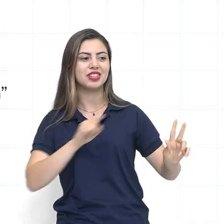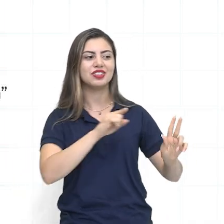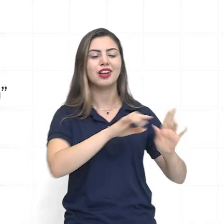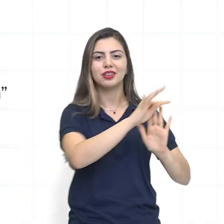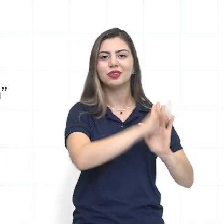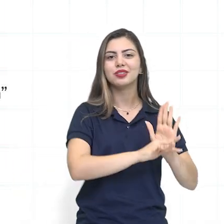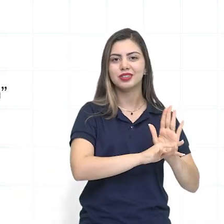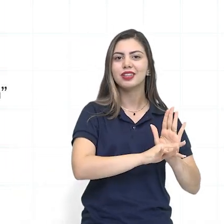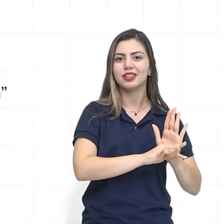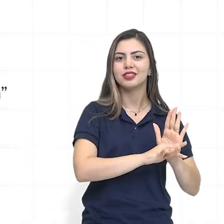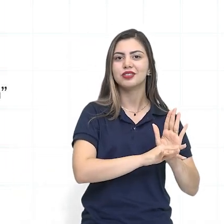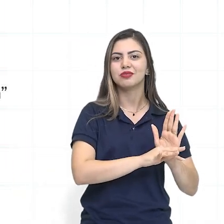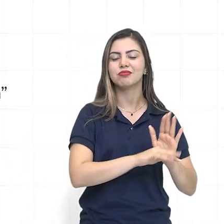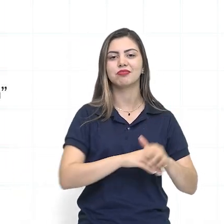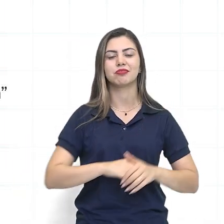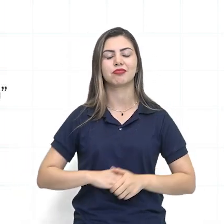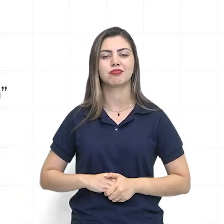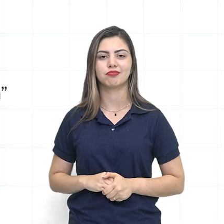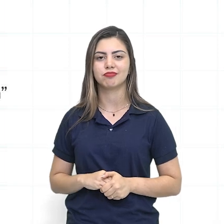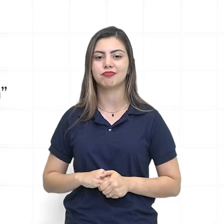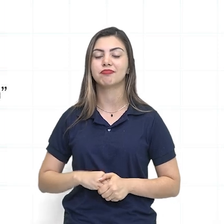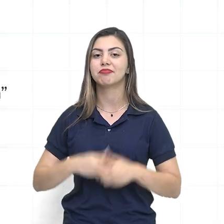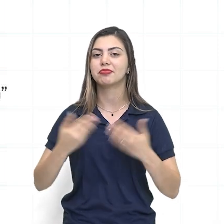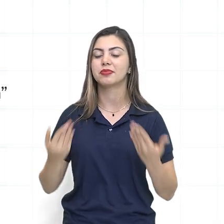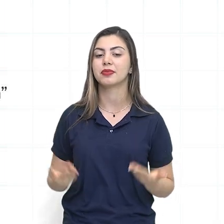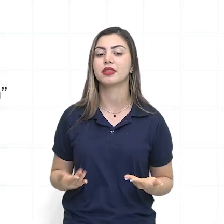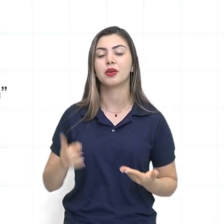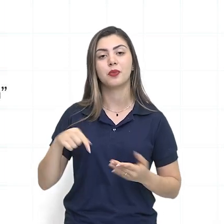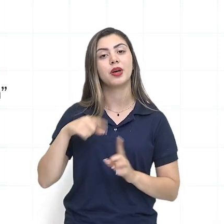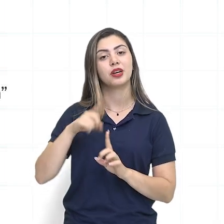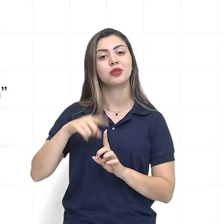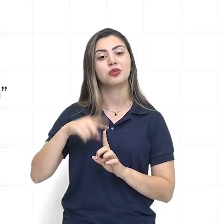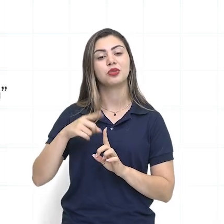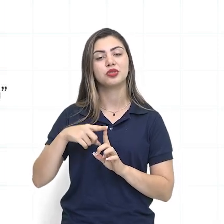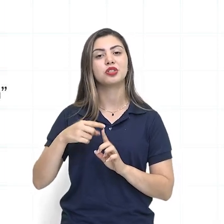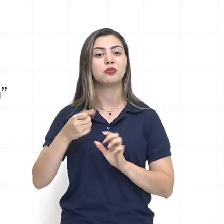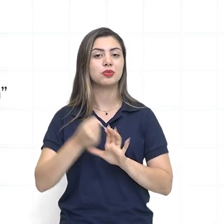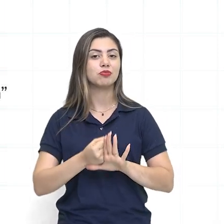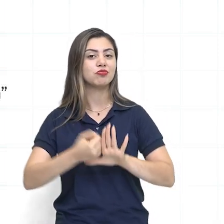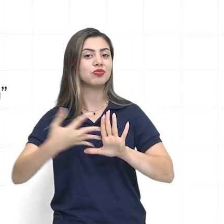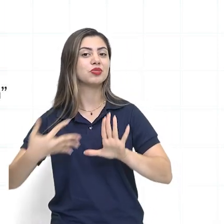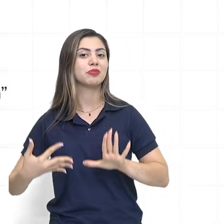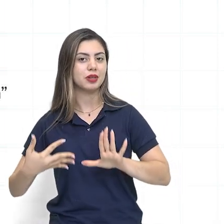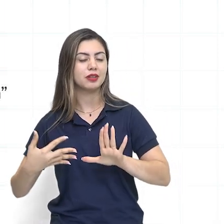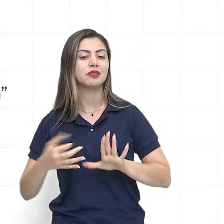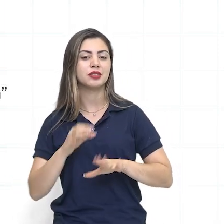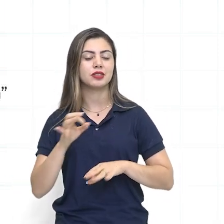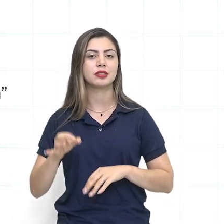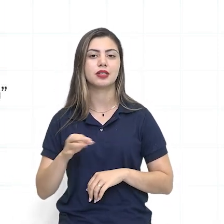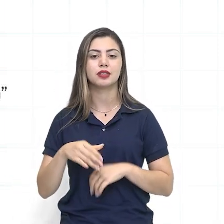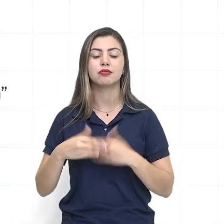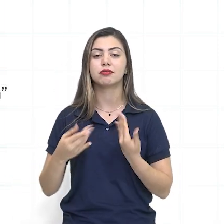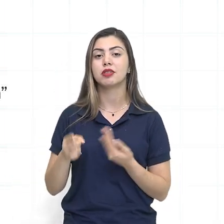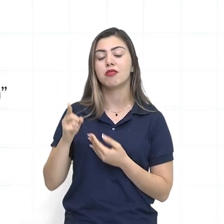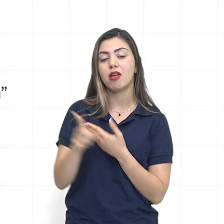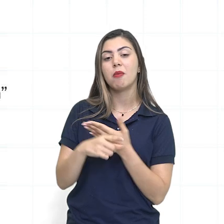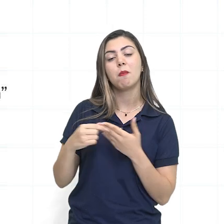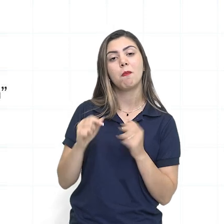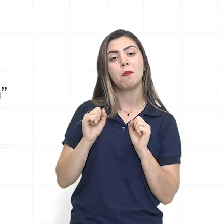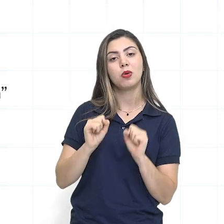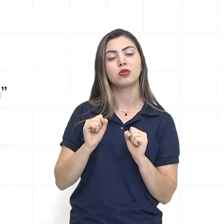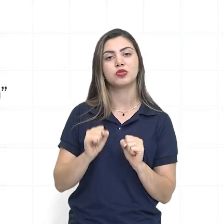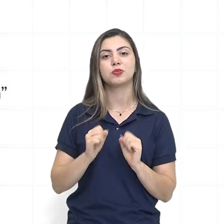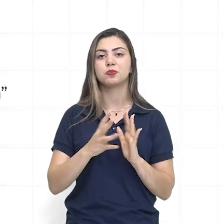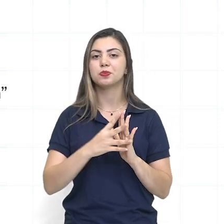texto original. Então, esse é um outro tipo de paráfrase, né, que o escritor pode